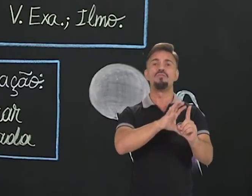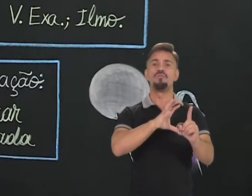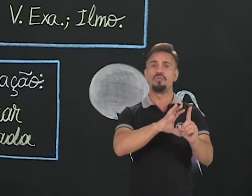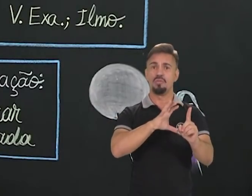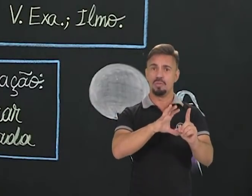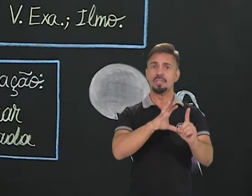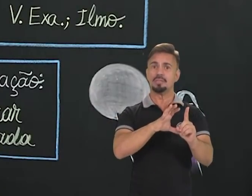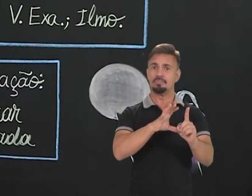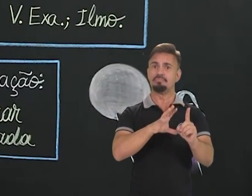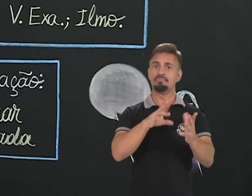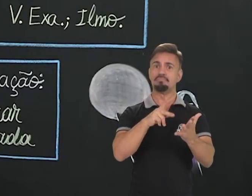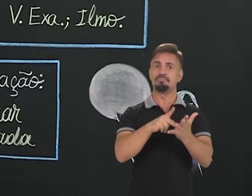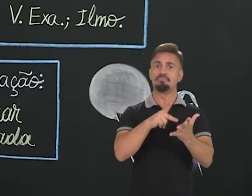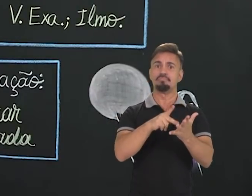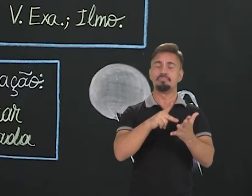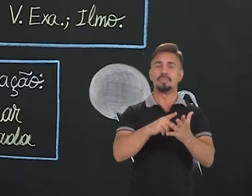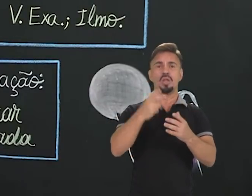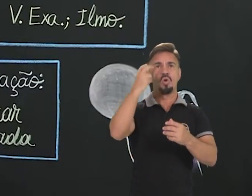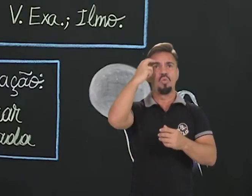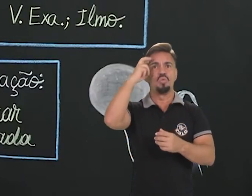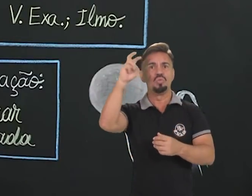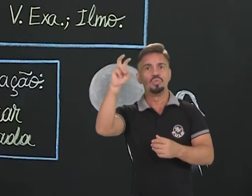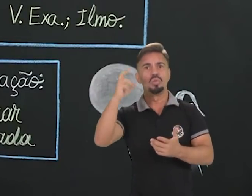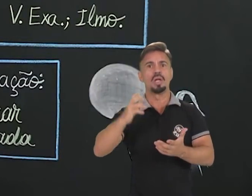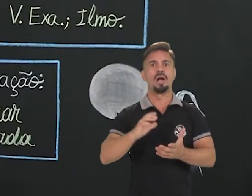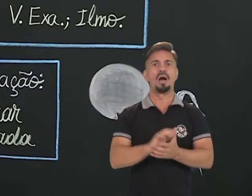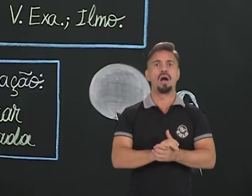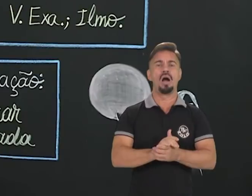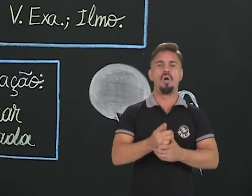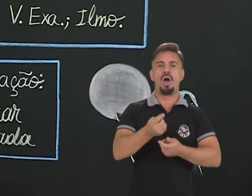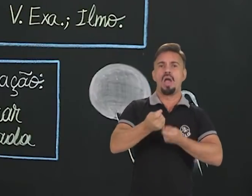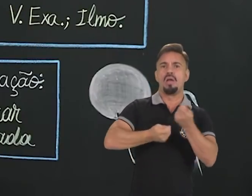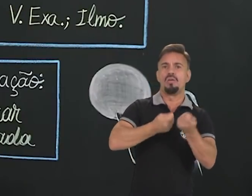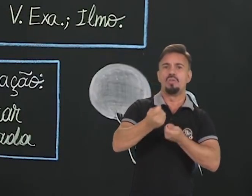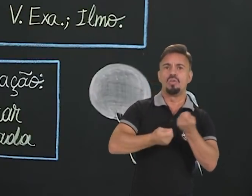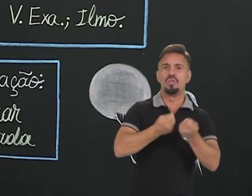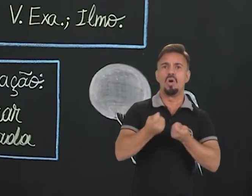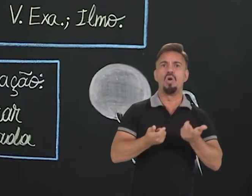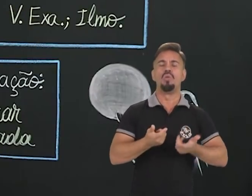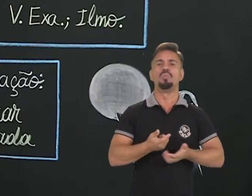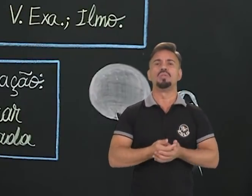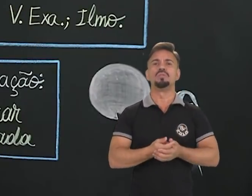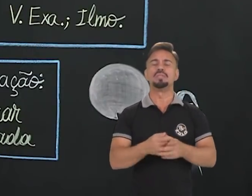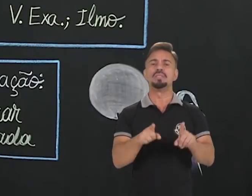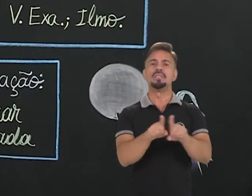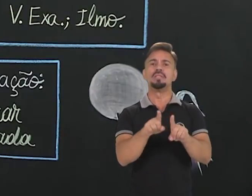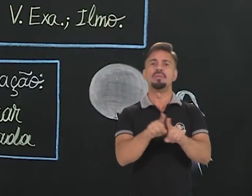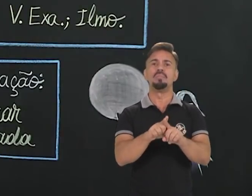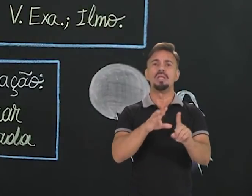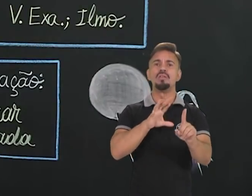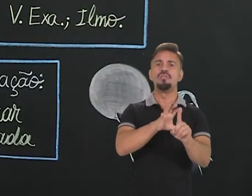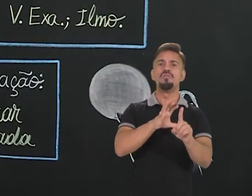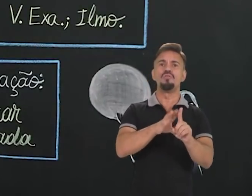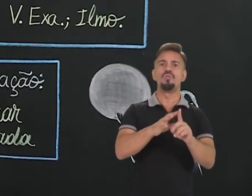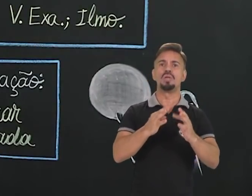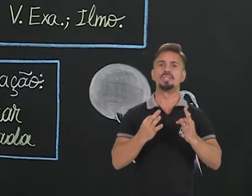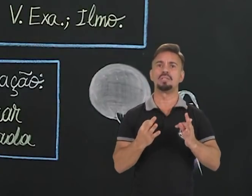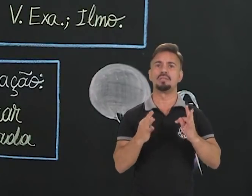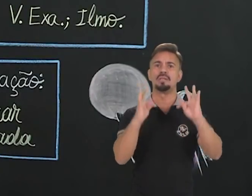nesse sentido dos aspectos culturais, dos aspectos econômicos, há uma influência também das